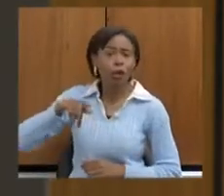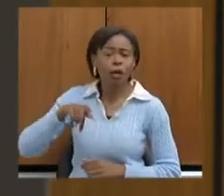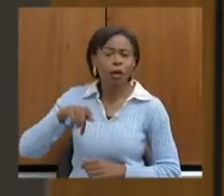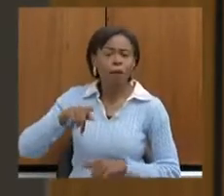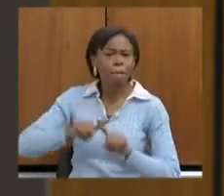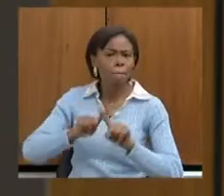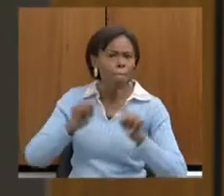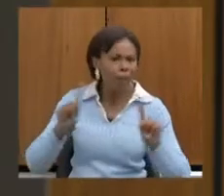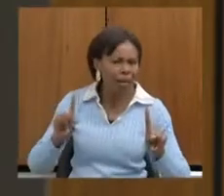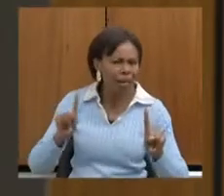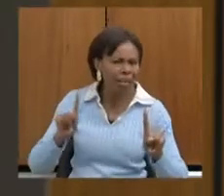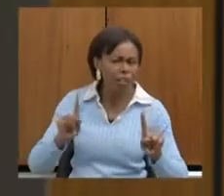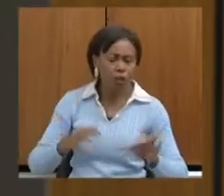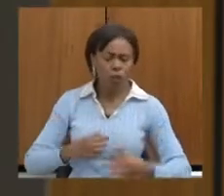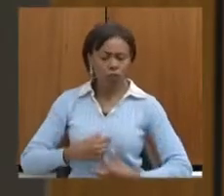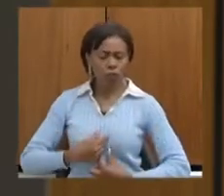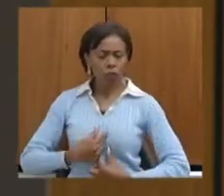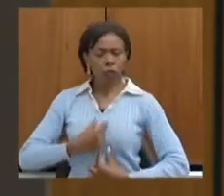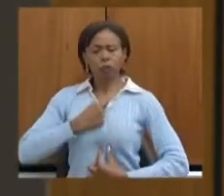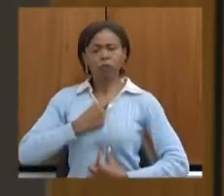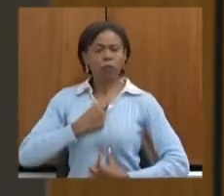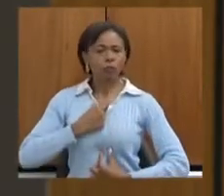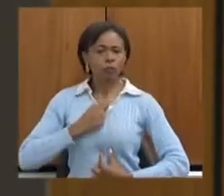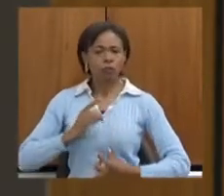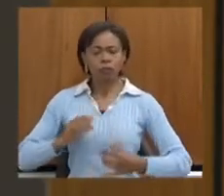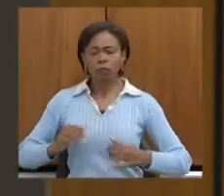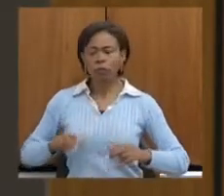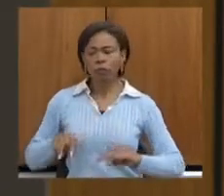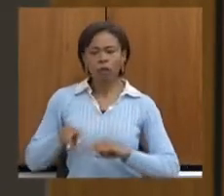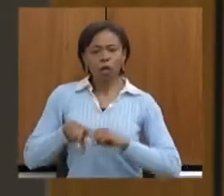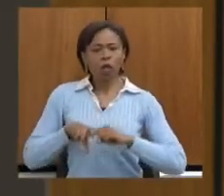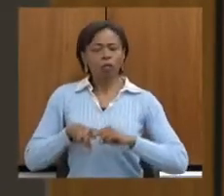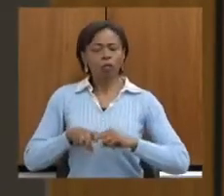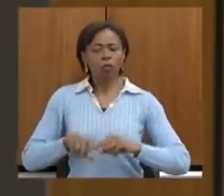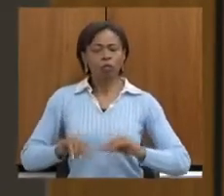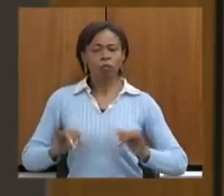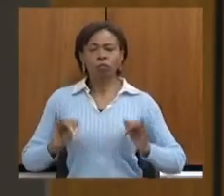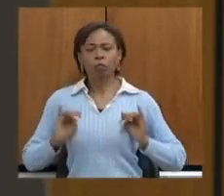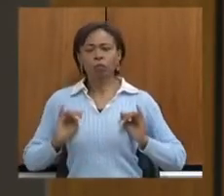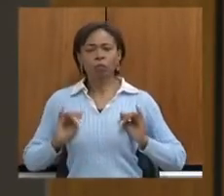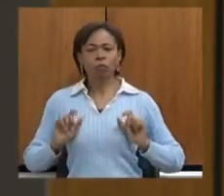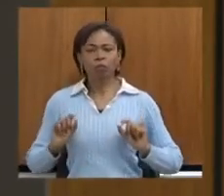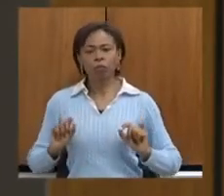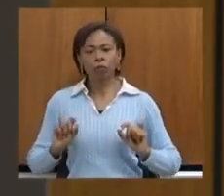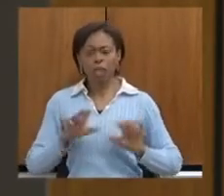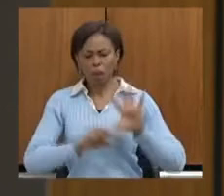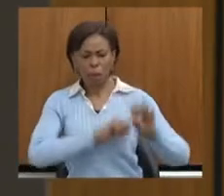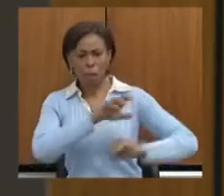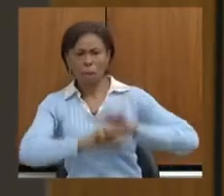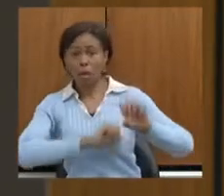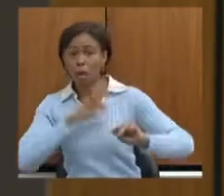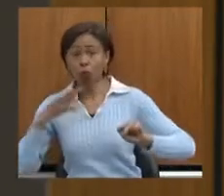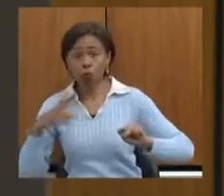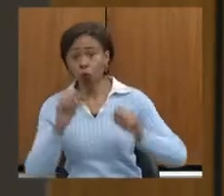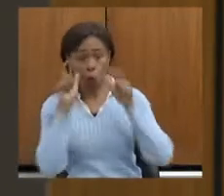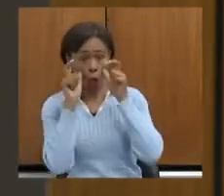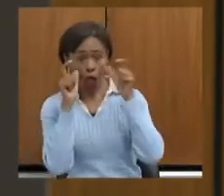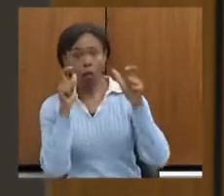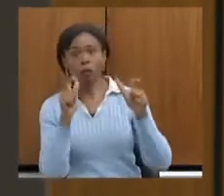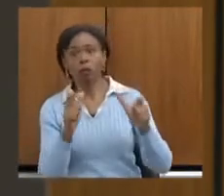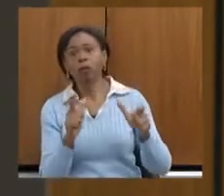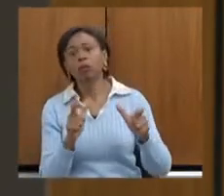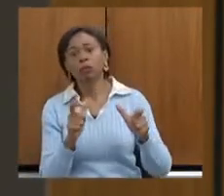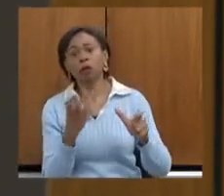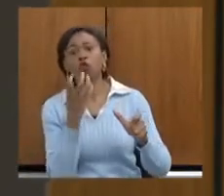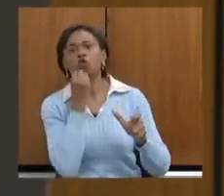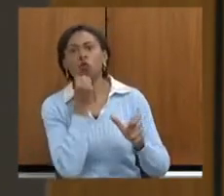e mais os colega em branco que tá sentado está querendo comer tudo quem está